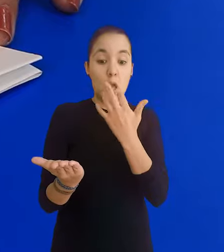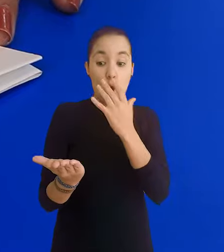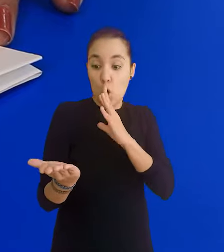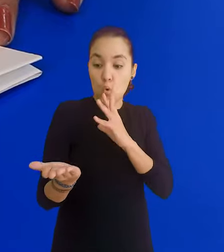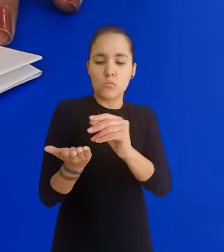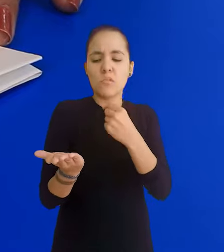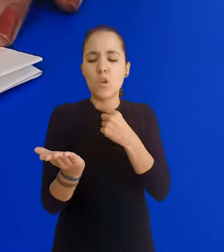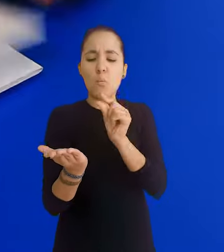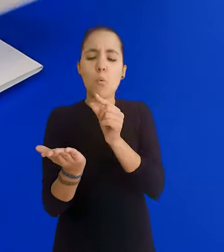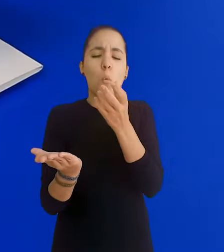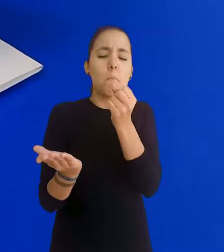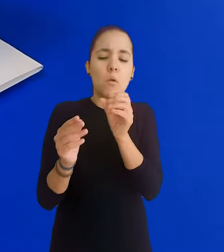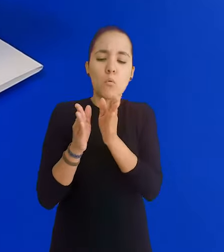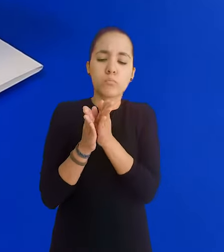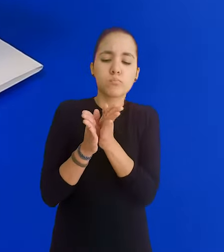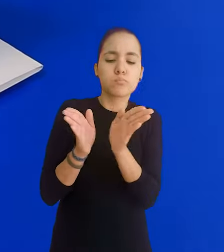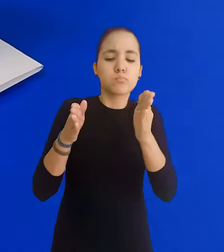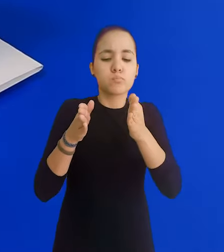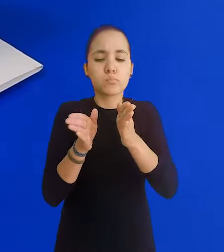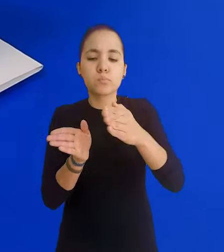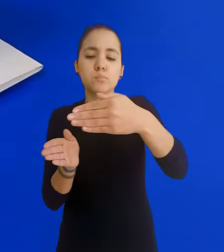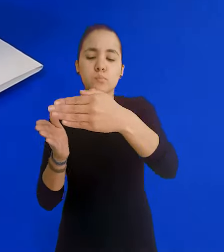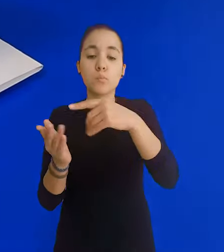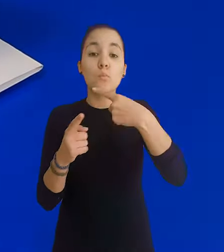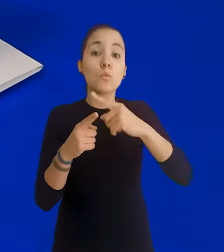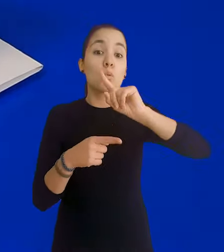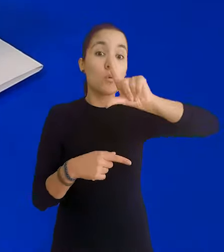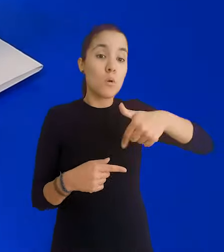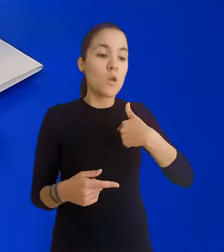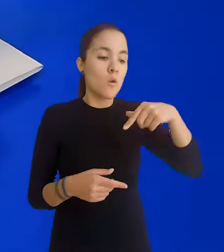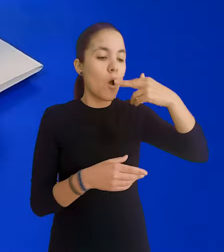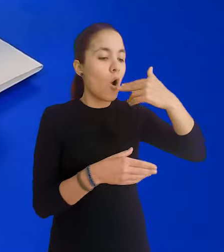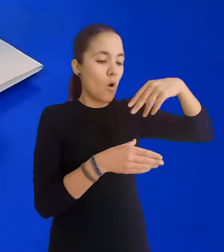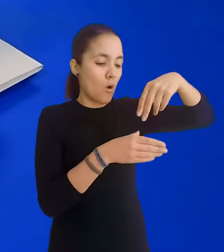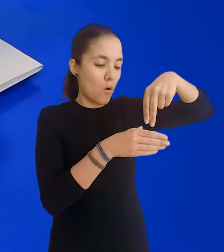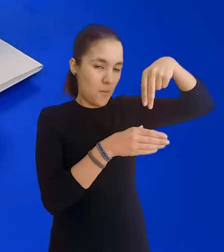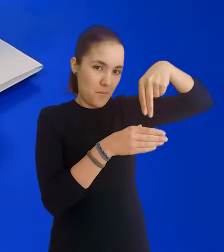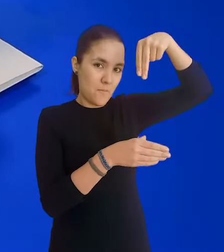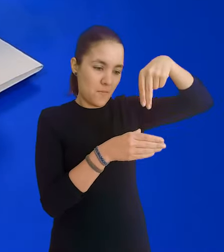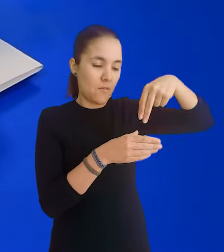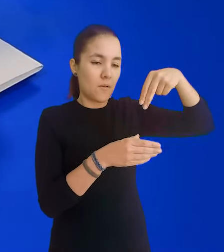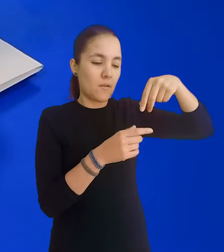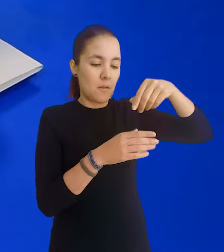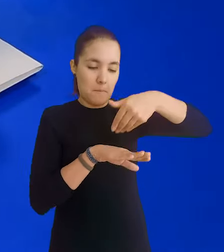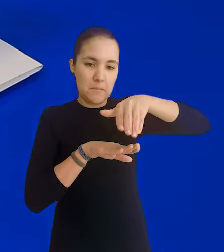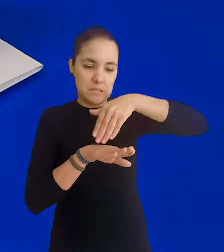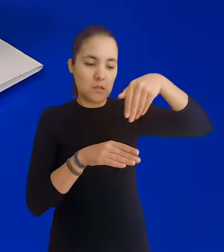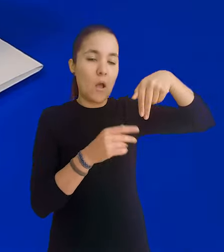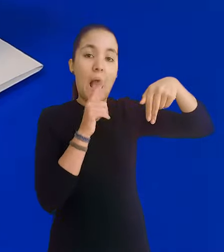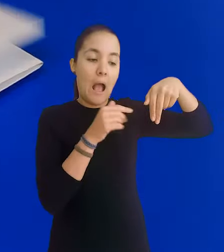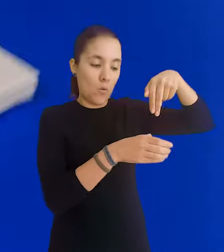toda a superfície que eu delimitei aqui para as folhas, porque depois, com o pincel molhado, elas vão se diluindo e vão se misturando um